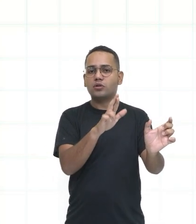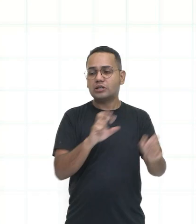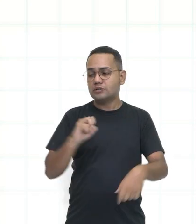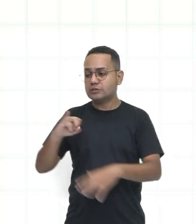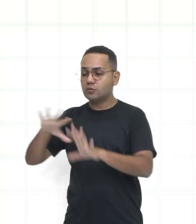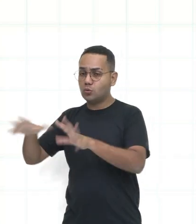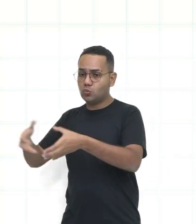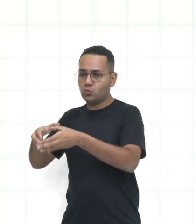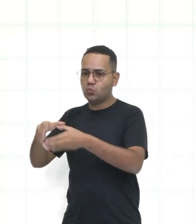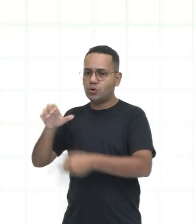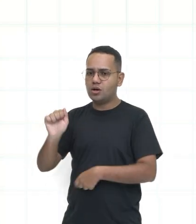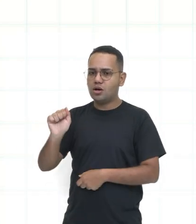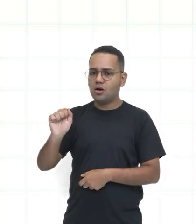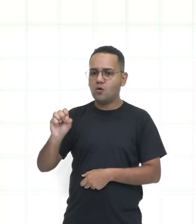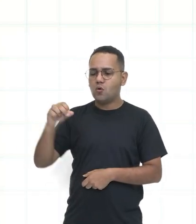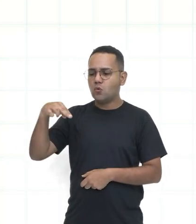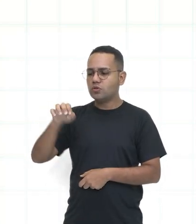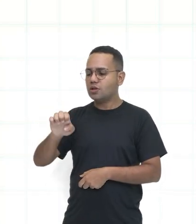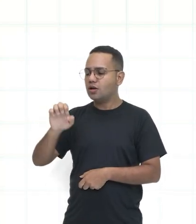irão mostrar.